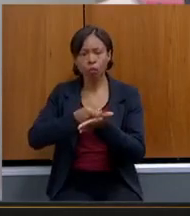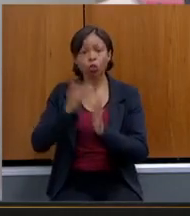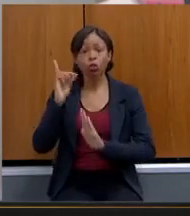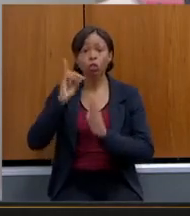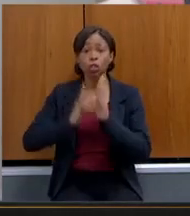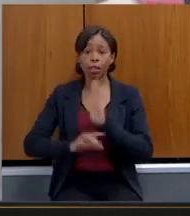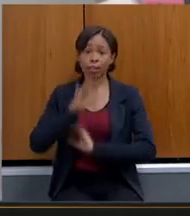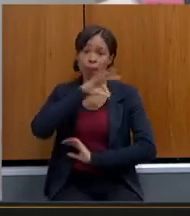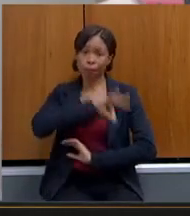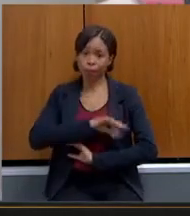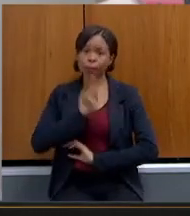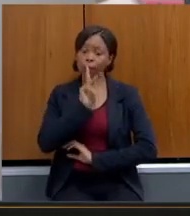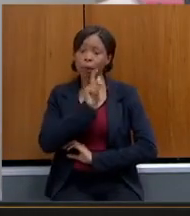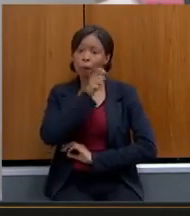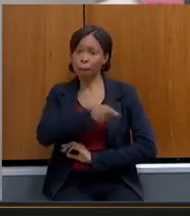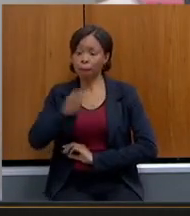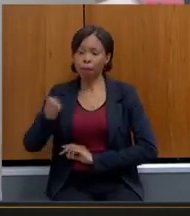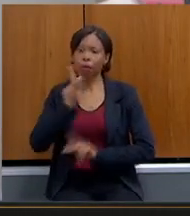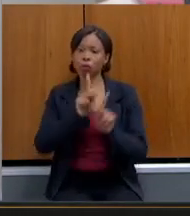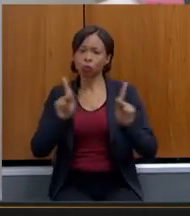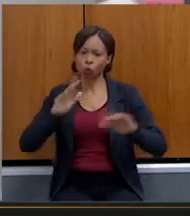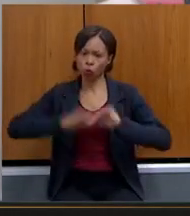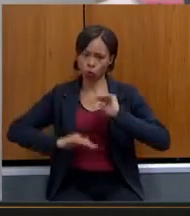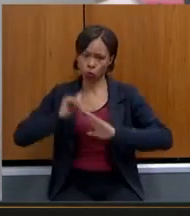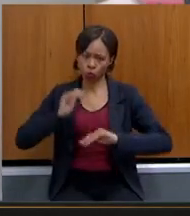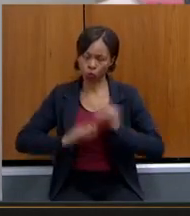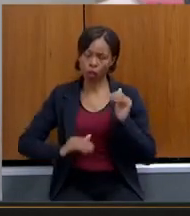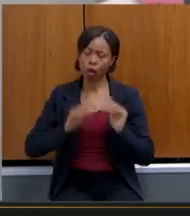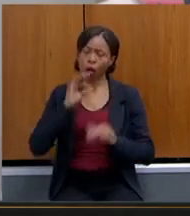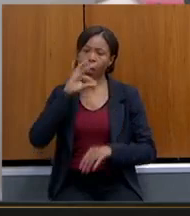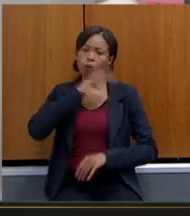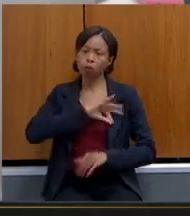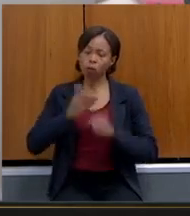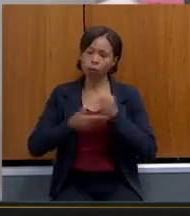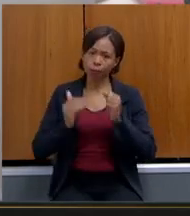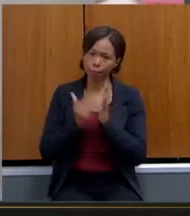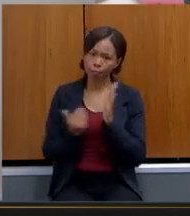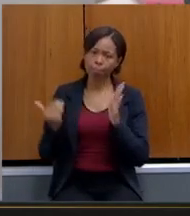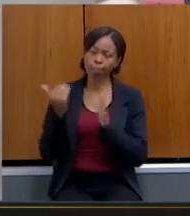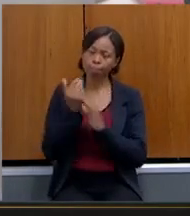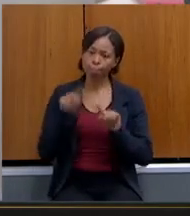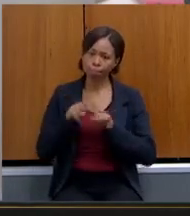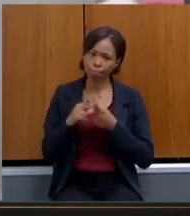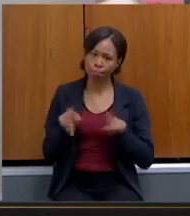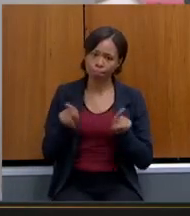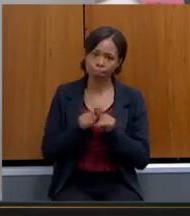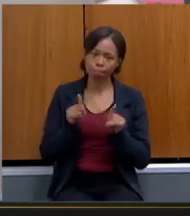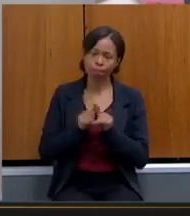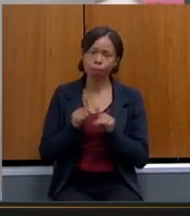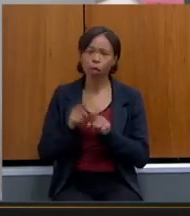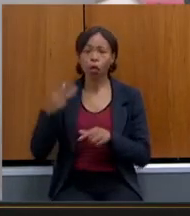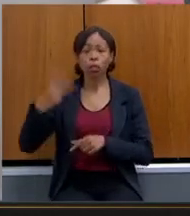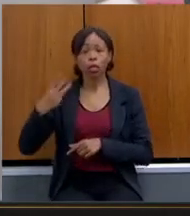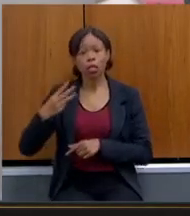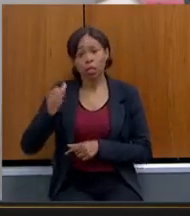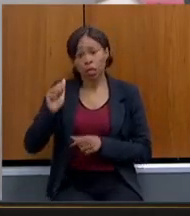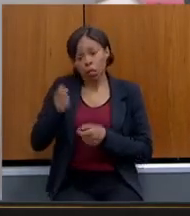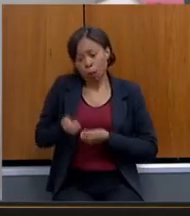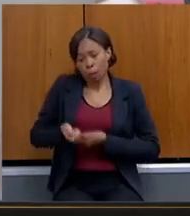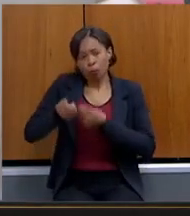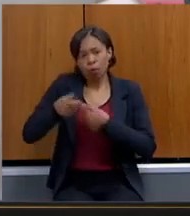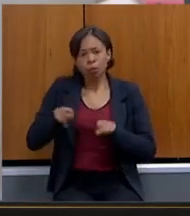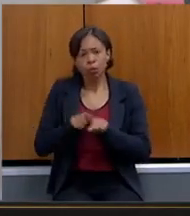seguintes direitos remuneratórios aos profissionais da educação reajuste do piso salarial profissional Nacional corporação do terceiro abono